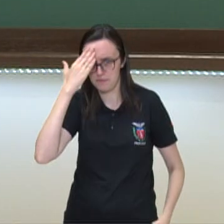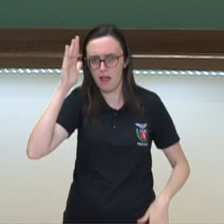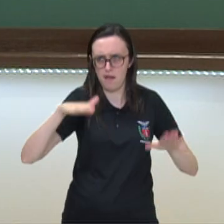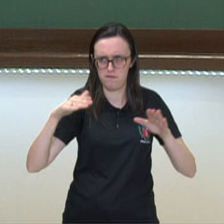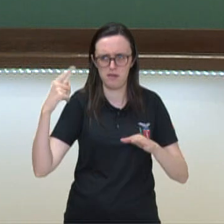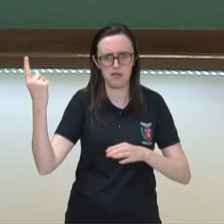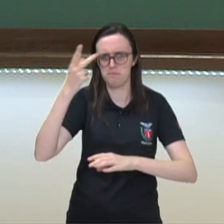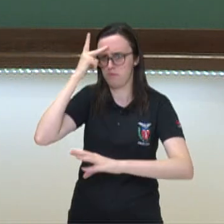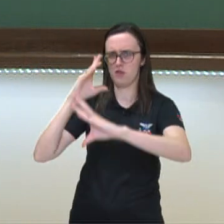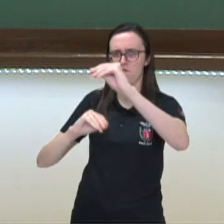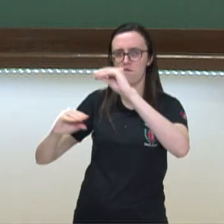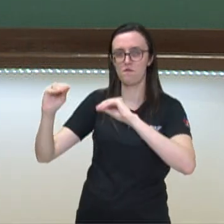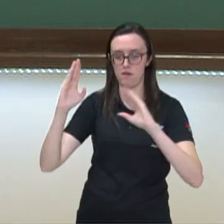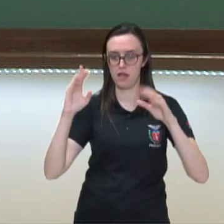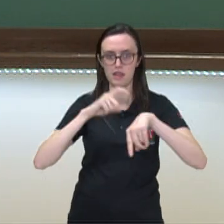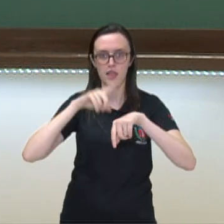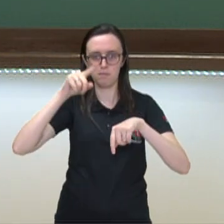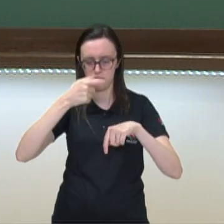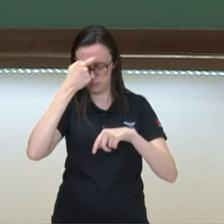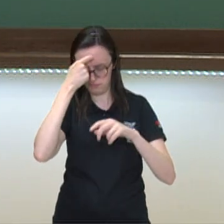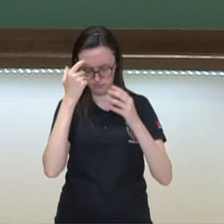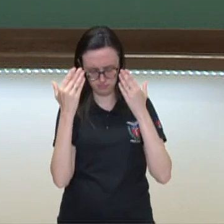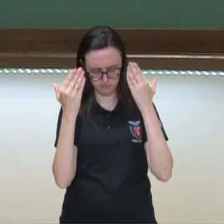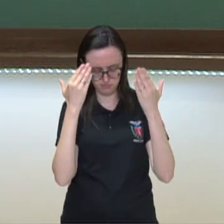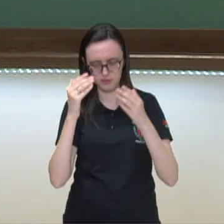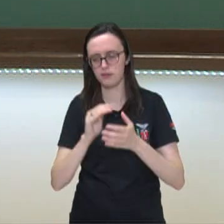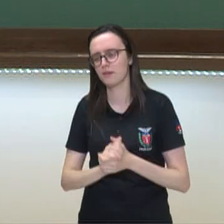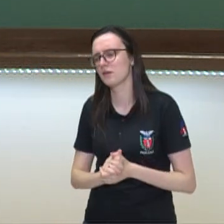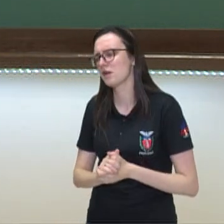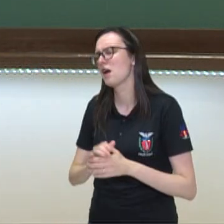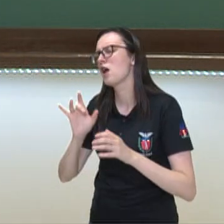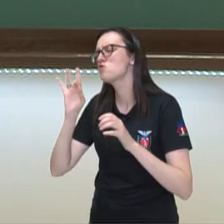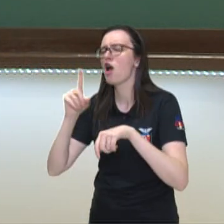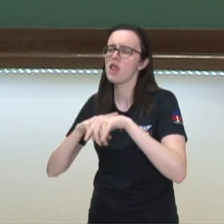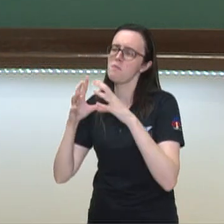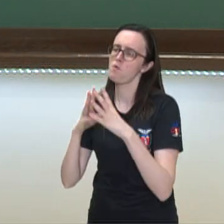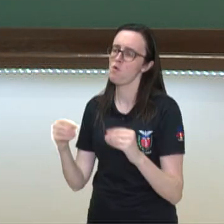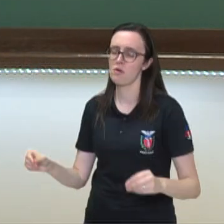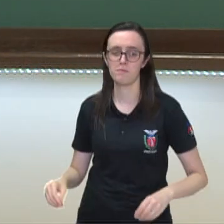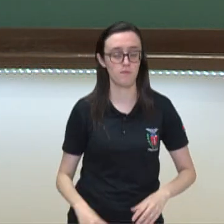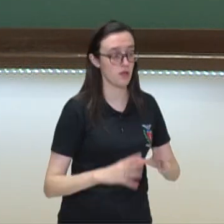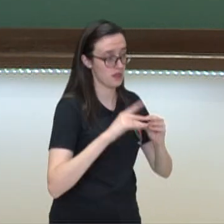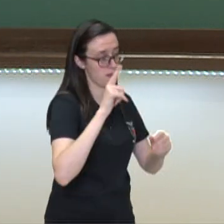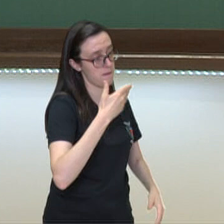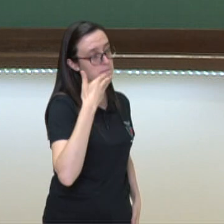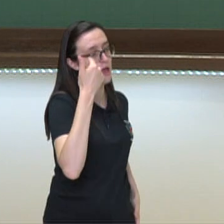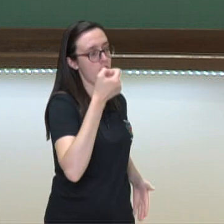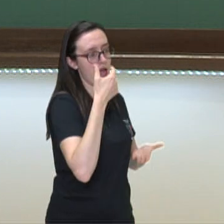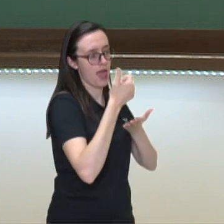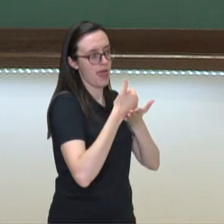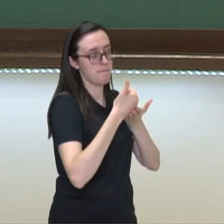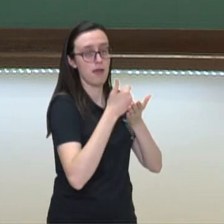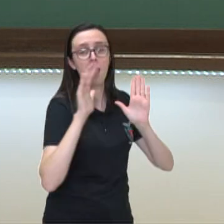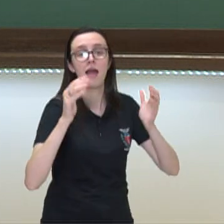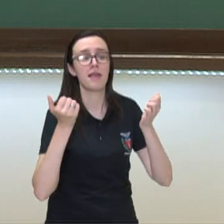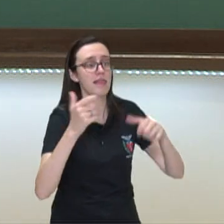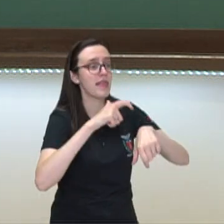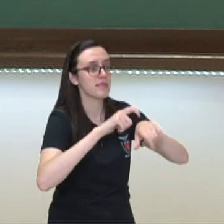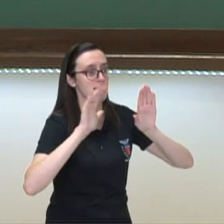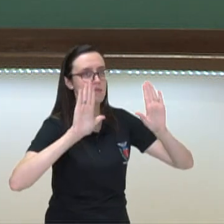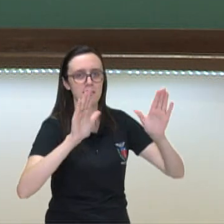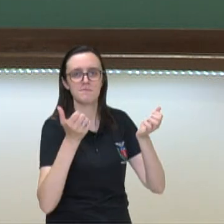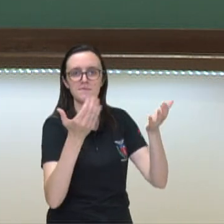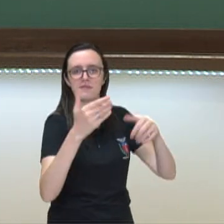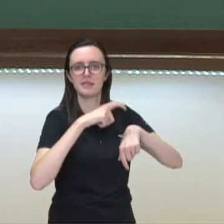psicológico? Ou então, de tempo ao tempo? Só o tempo cura. O tempo é o melhor remédio. Já ouviu essas